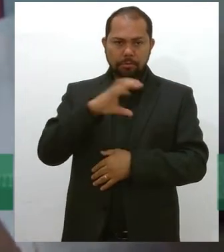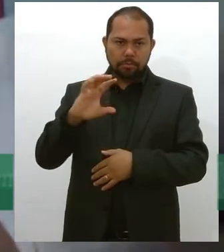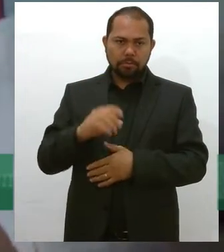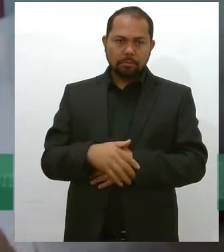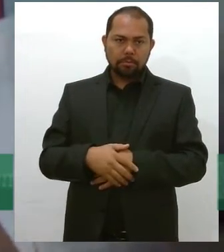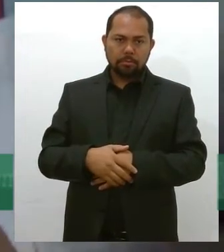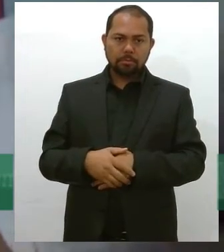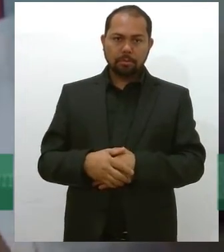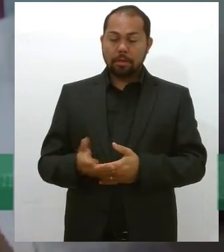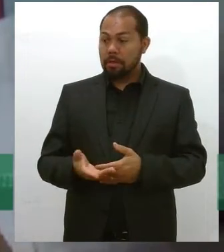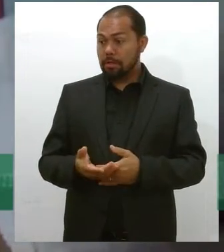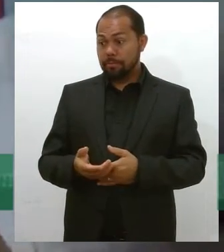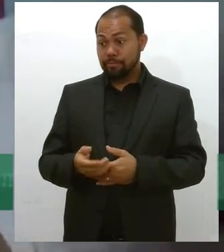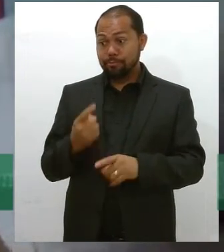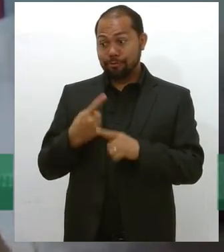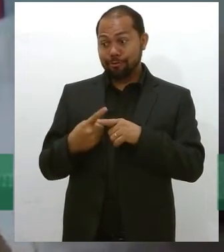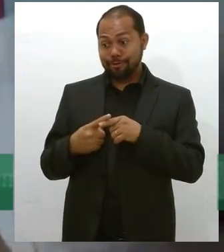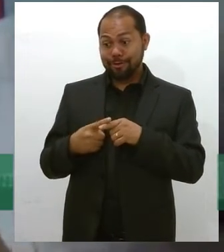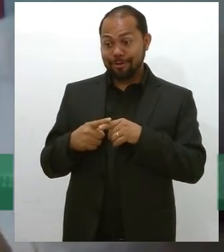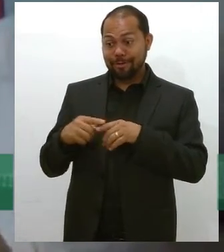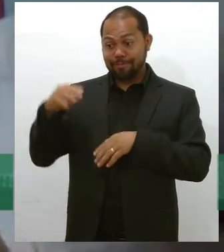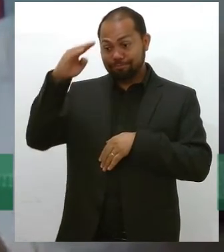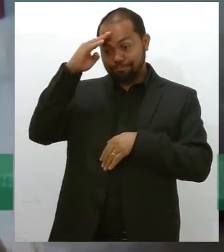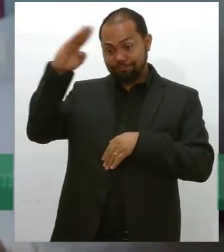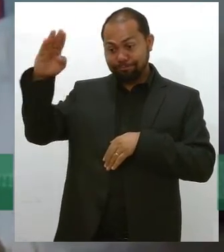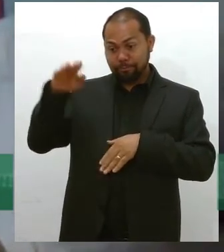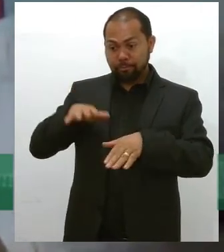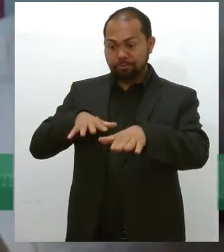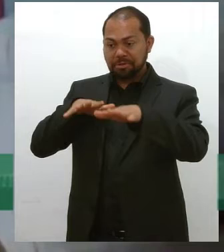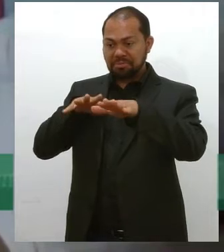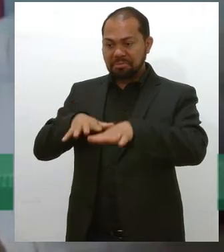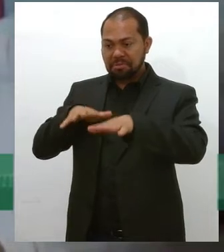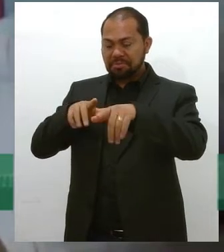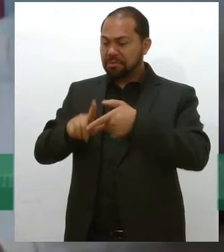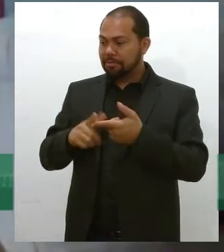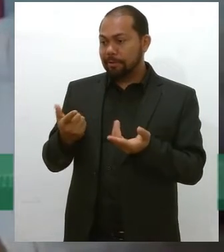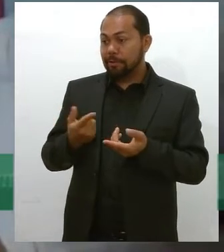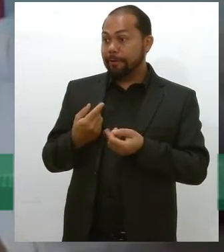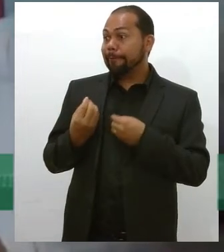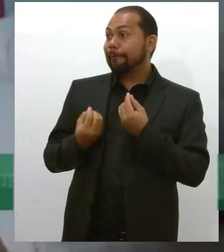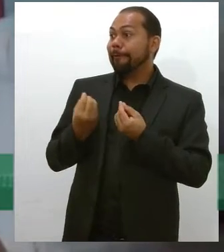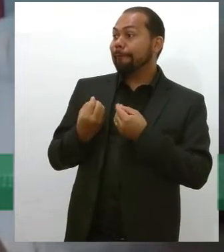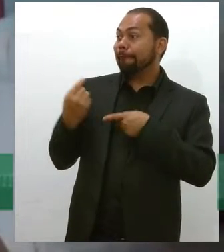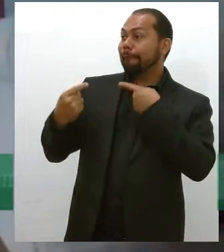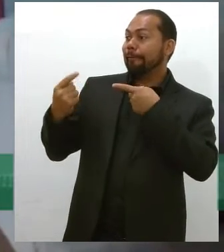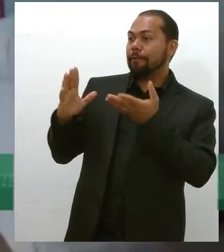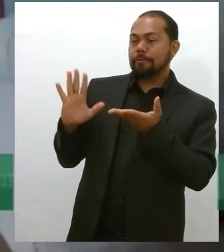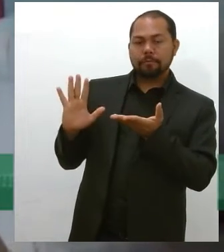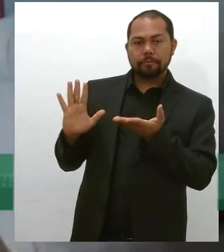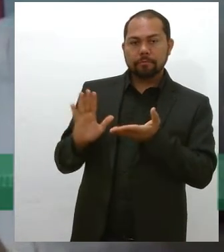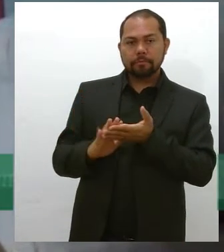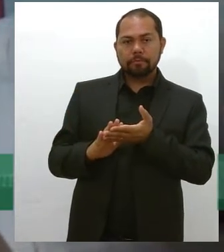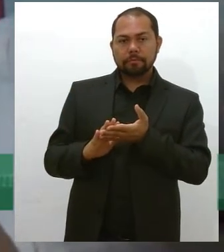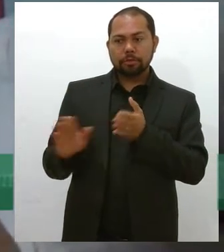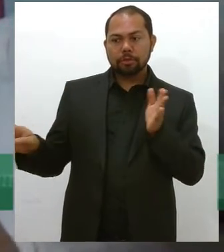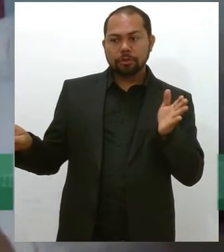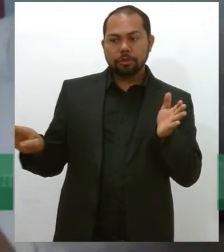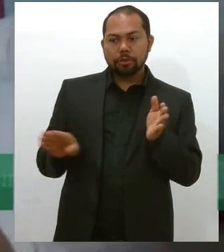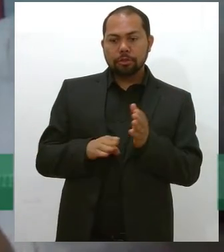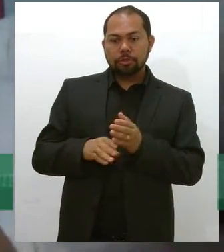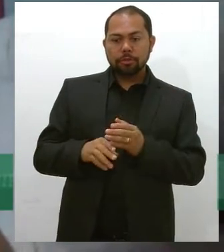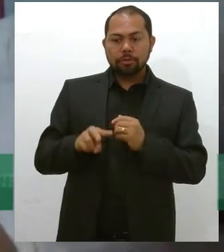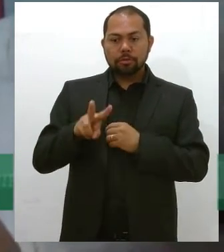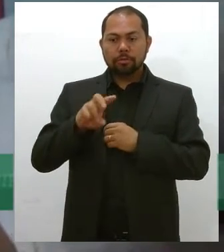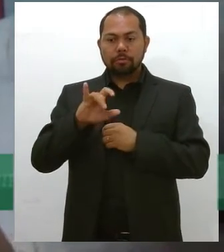né, e chegou-se a cogitar, ou pelo menos uma tentativa de organização, a partir da vila de Itabaiana, de um governo que fosse